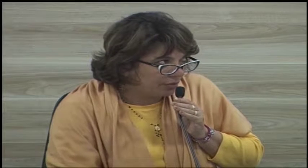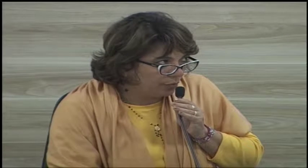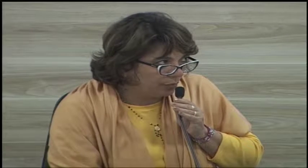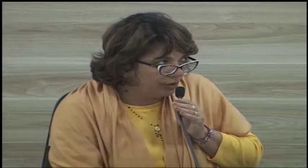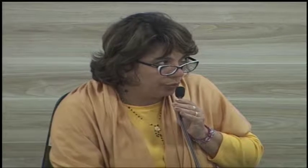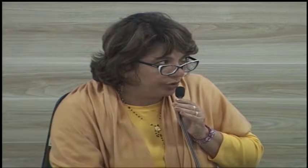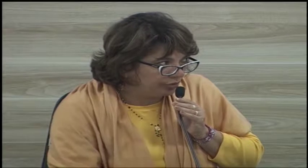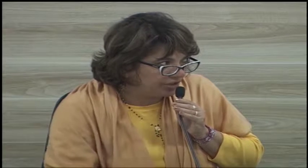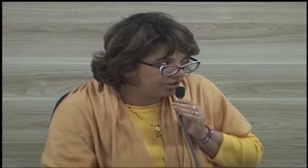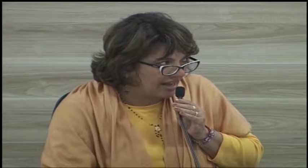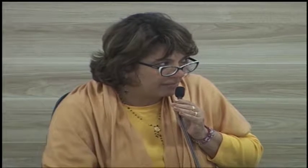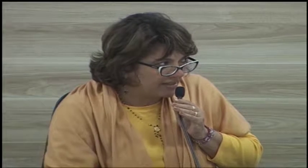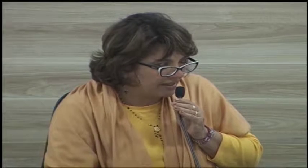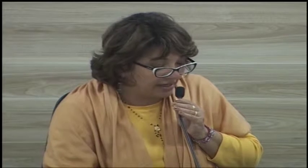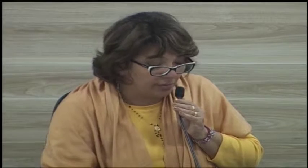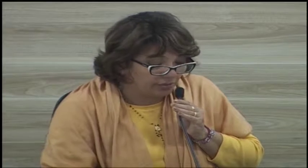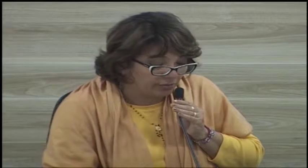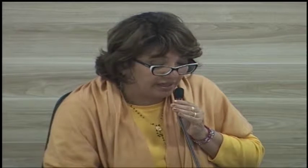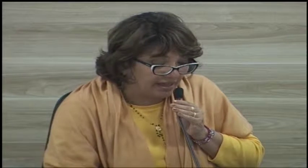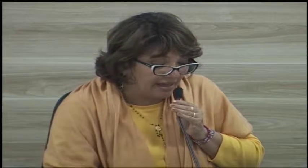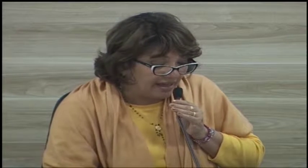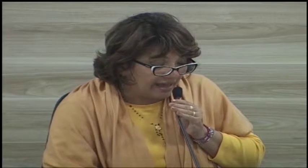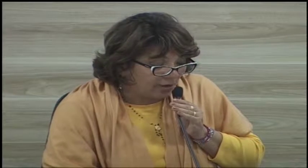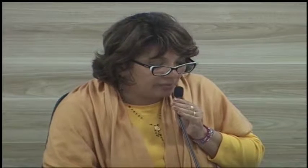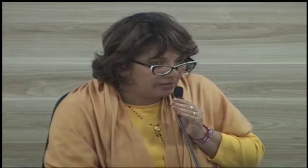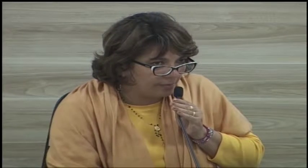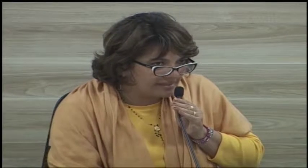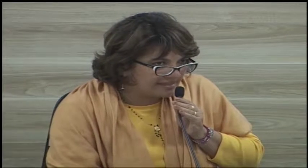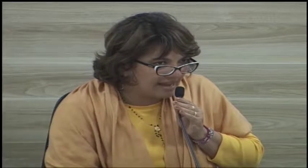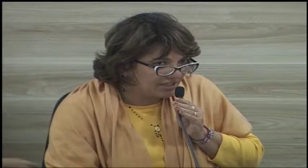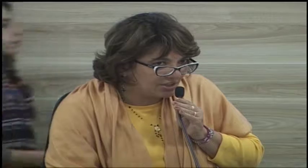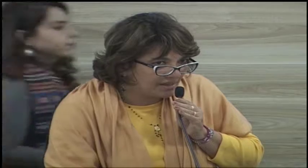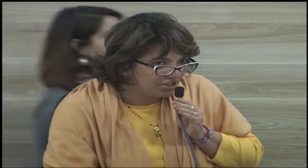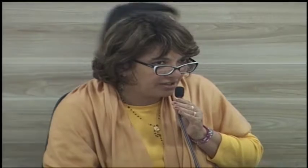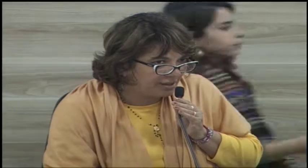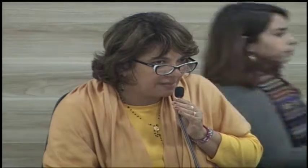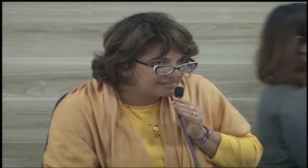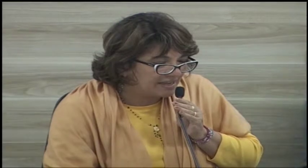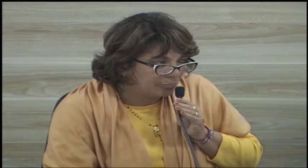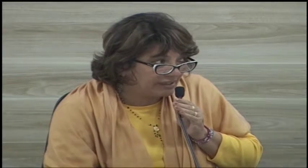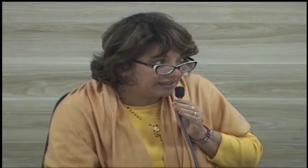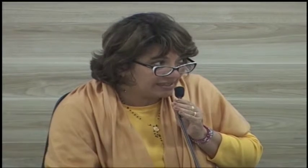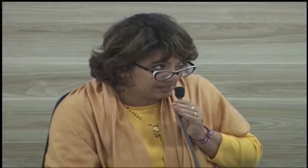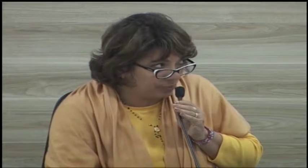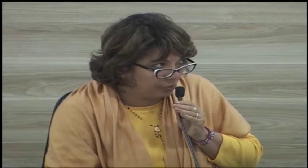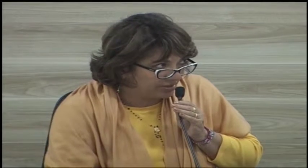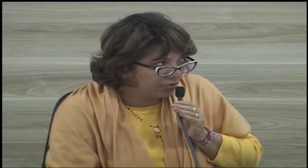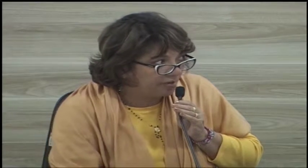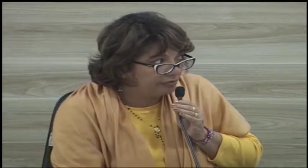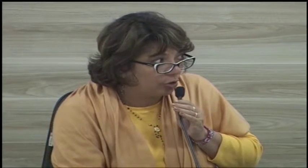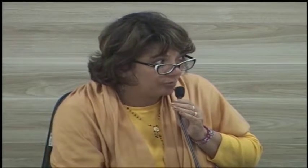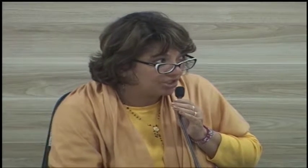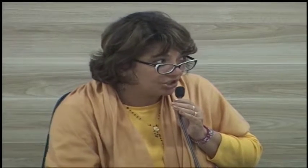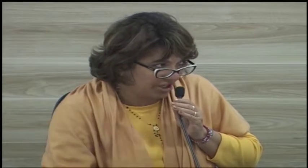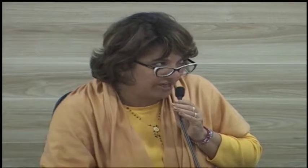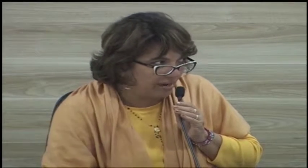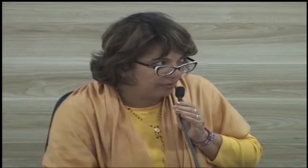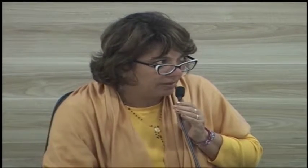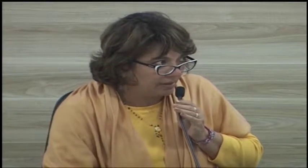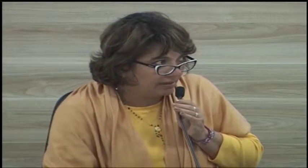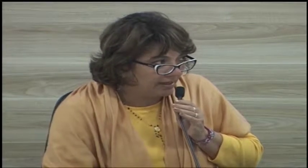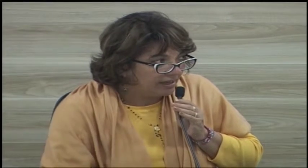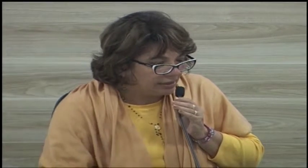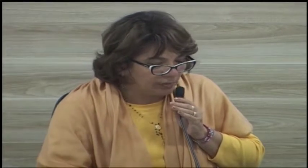acho que o intuito de estarmos aqui, quando cria, é realmente começar, a gente tem que pensar em políticas públicas, de uma forma